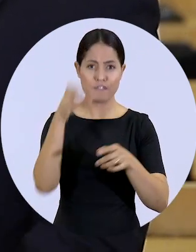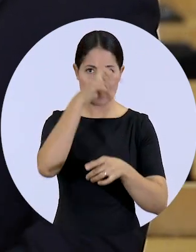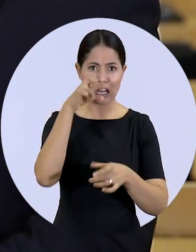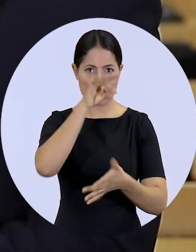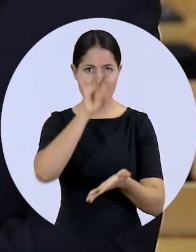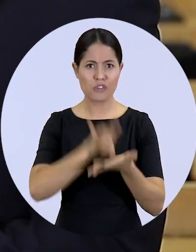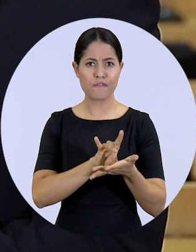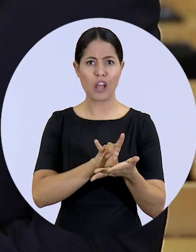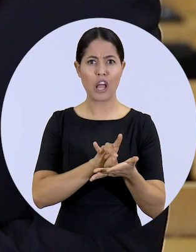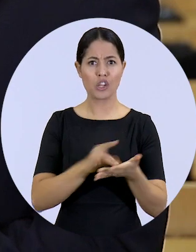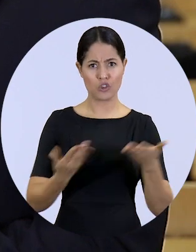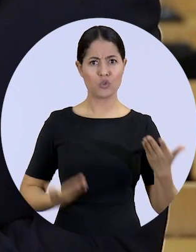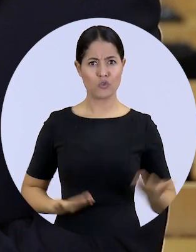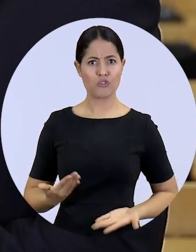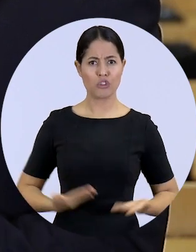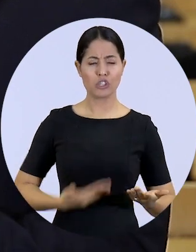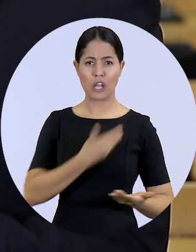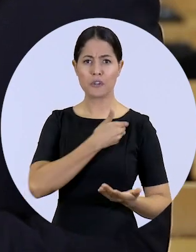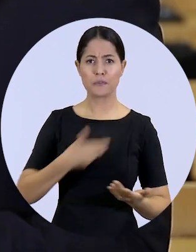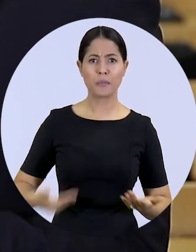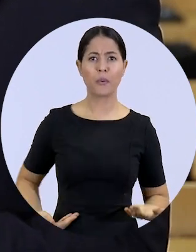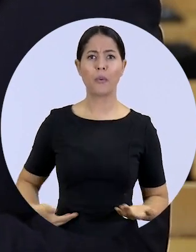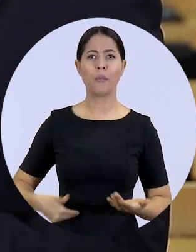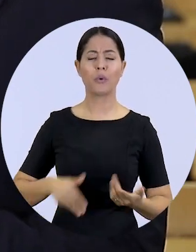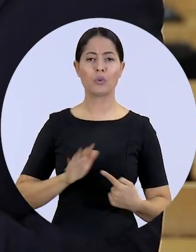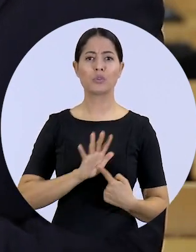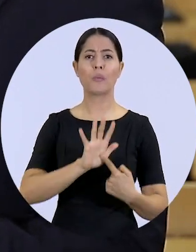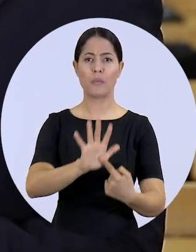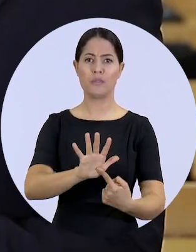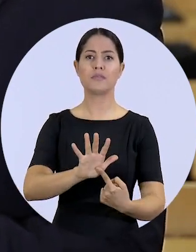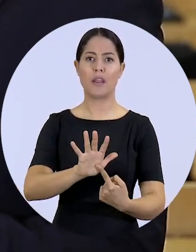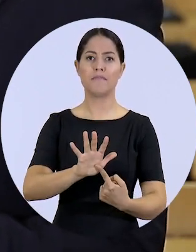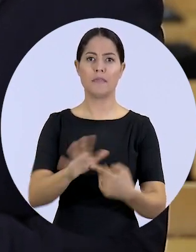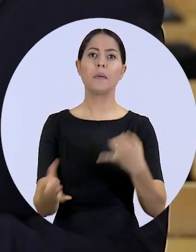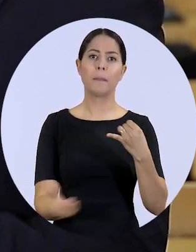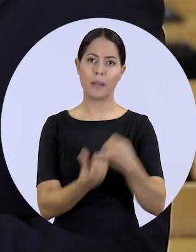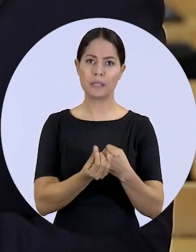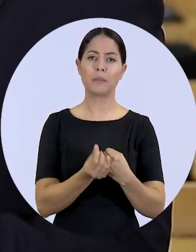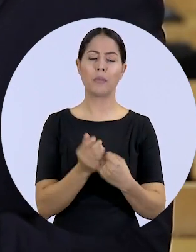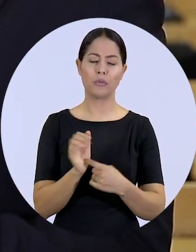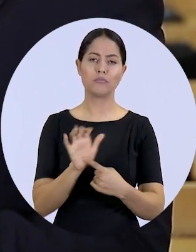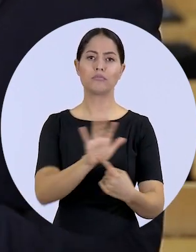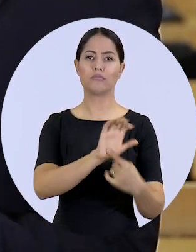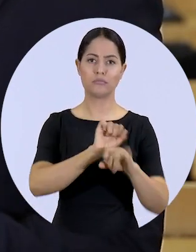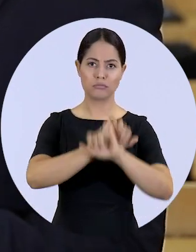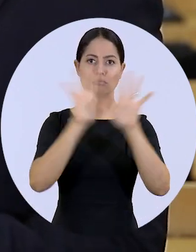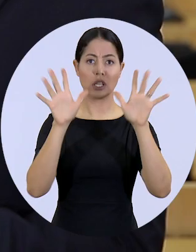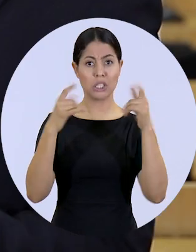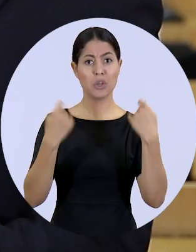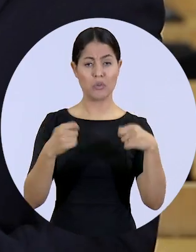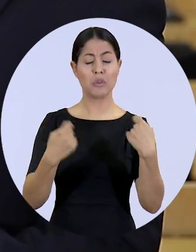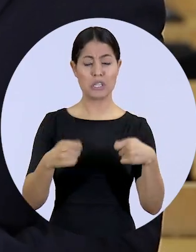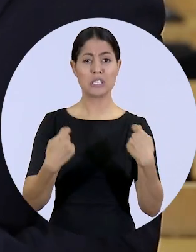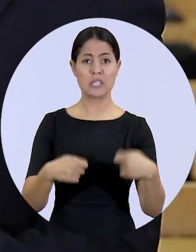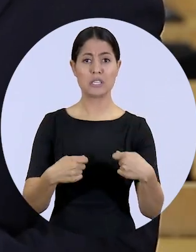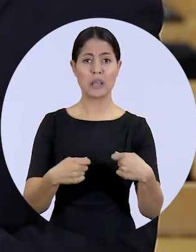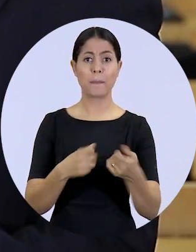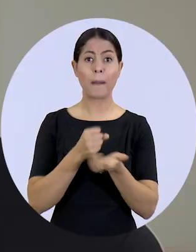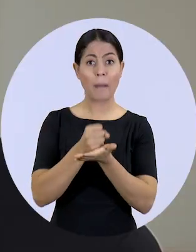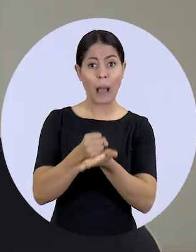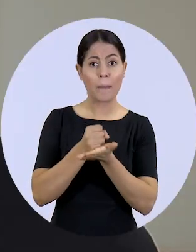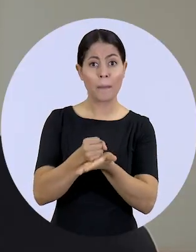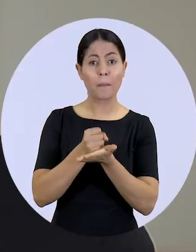informem o seu patrimônio. Eu acho que esse tipo de prática e uma fiscalização mais atenta, preventiva,